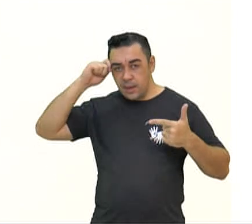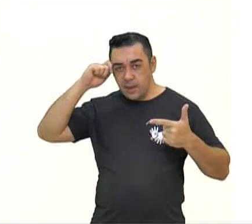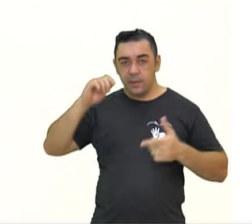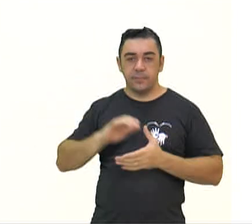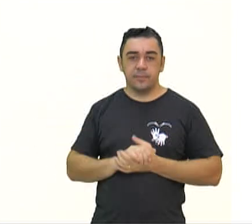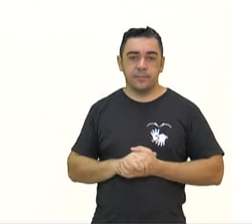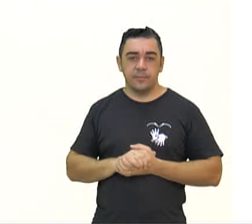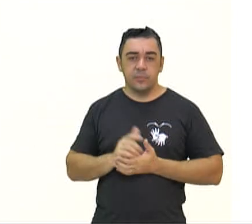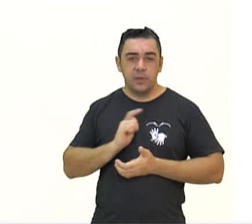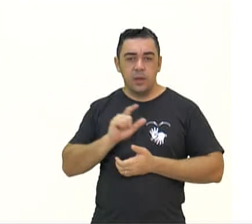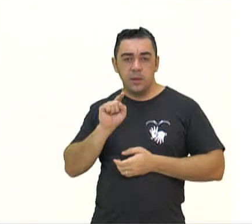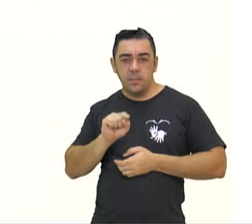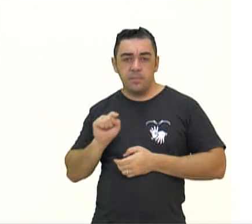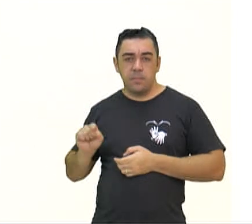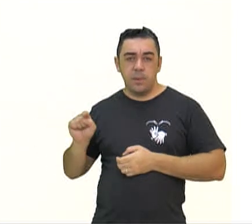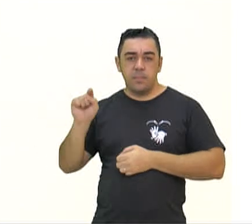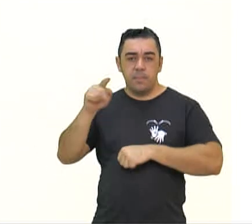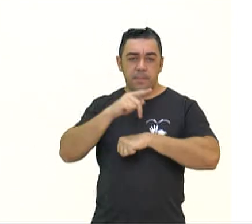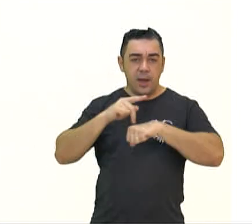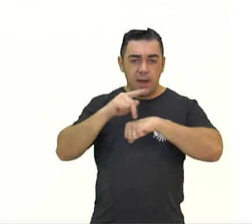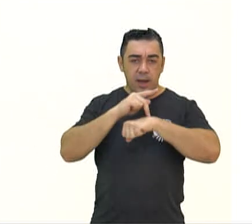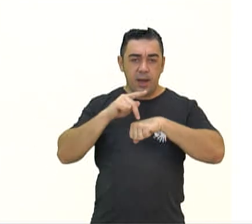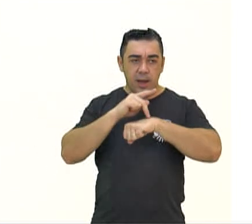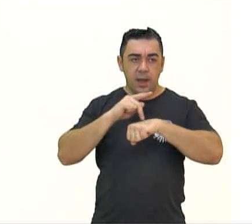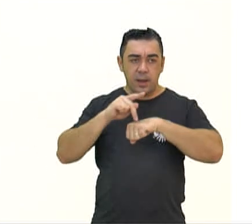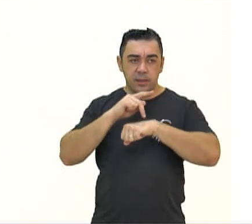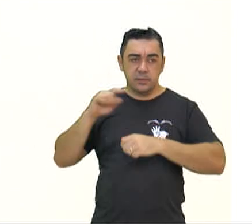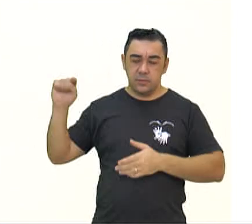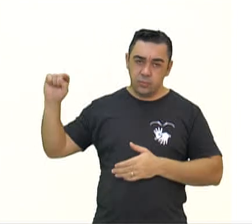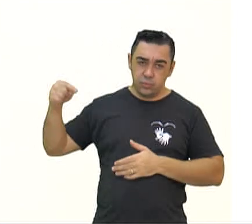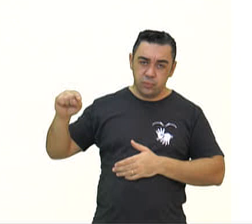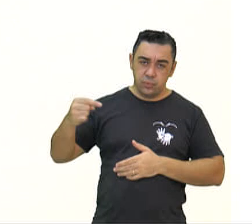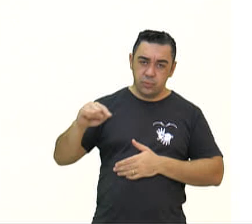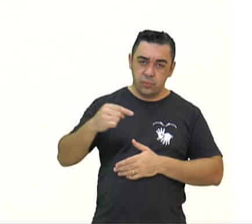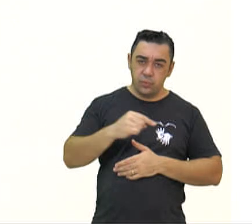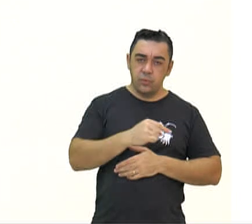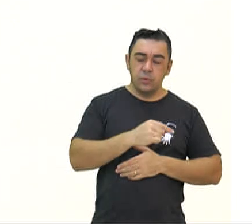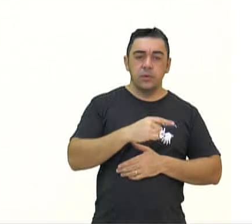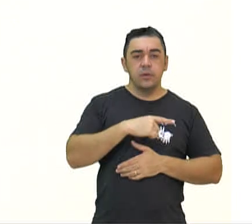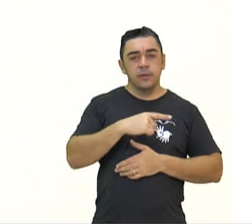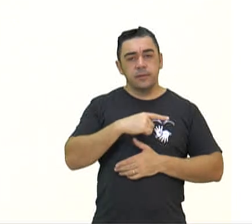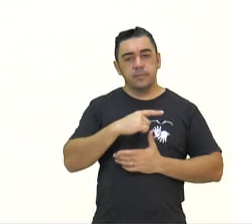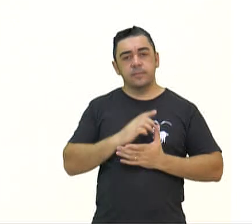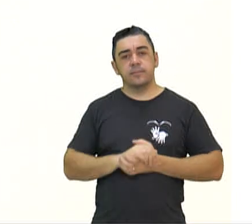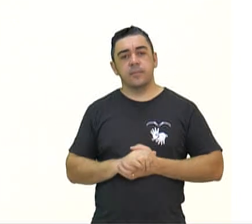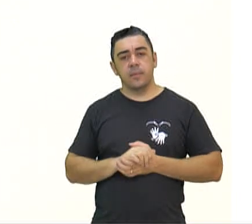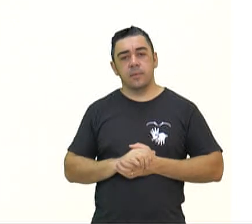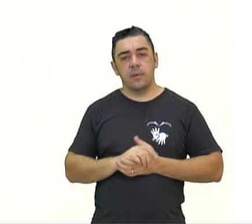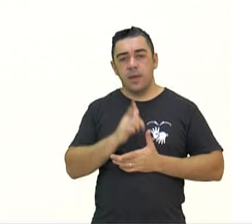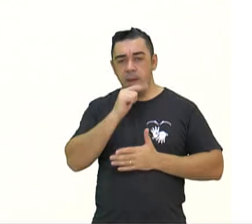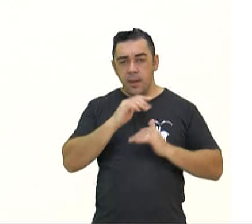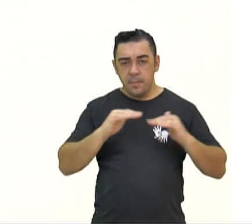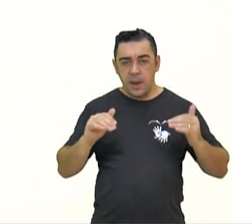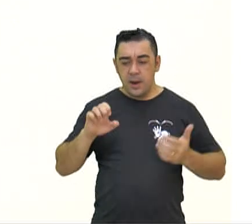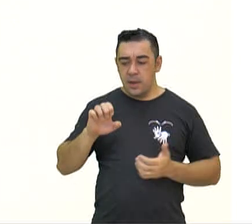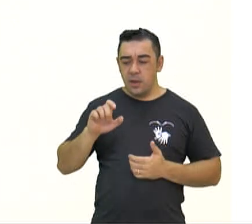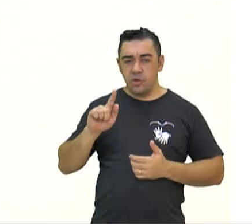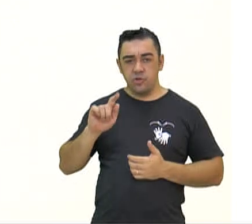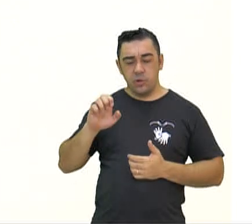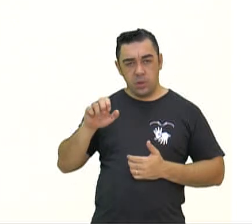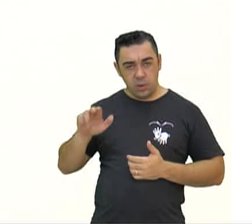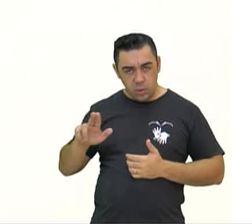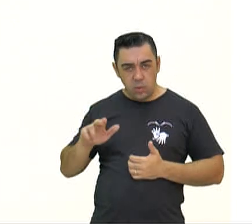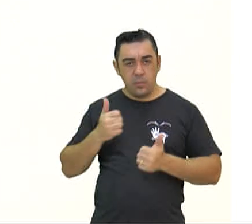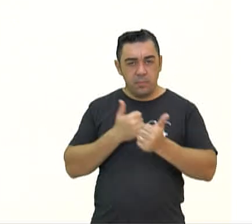Geórgia, Azerbaijão, Armênia, eu venho pelo Mar Negro, passo pelo Estreito de Bósforo, Mar Egeu, passando pela Grécia, Mar